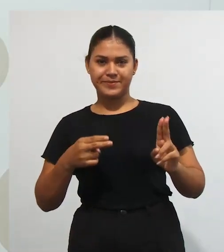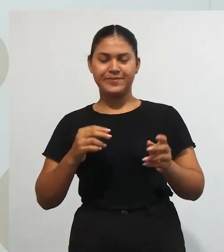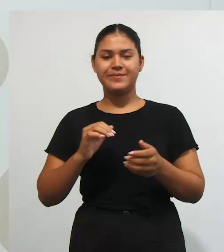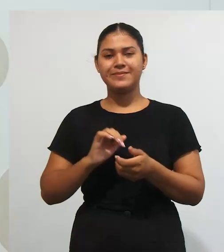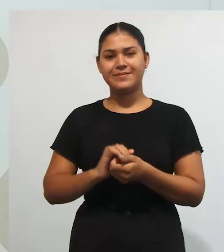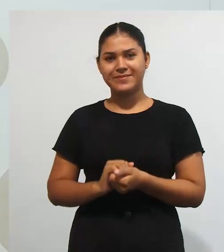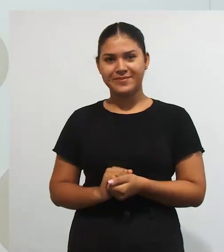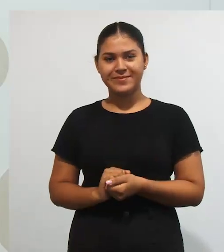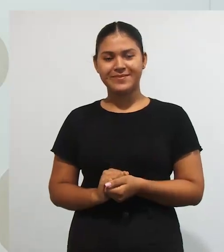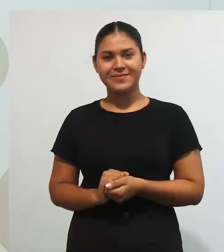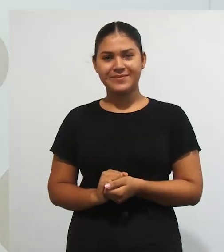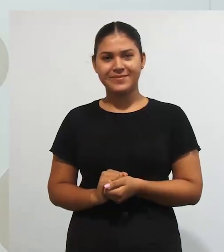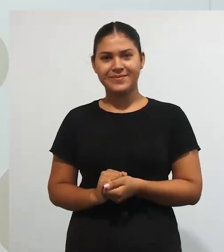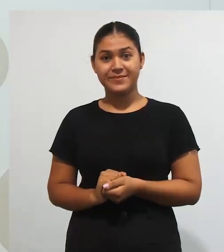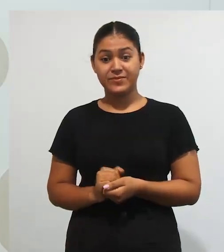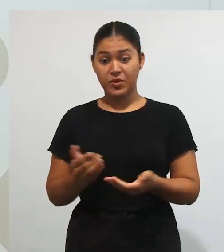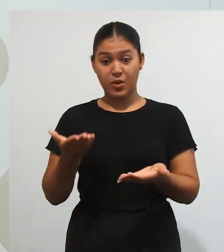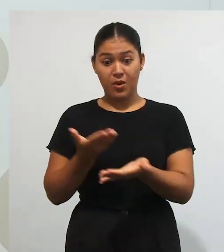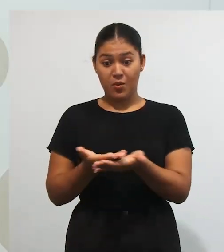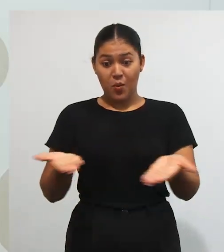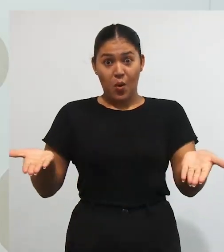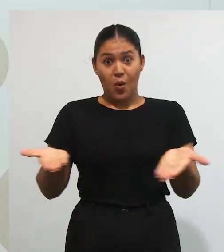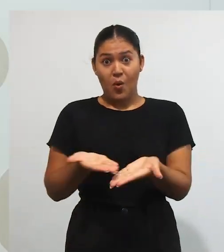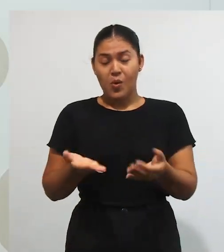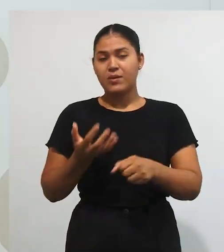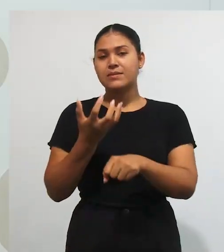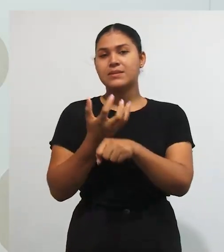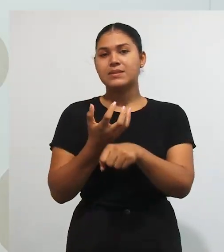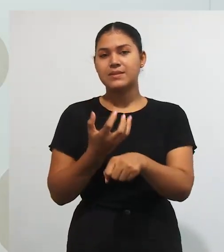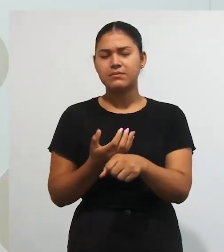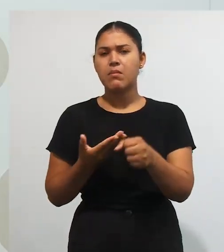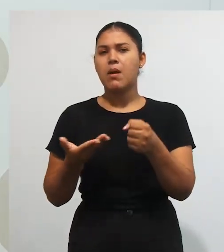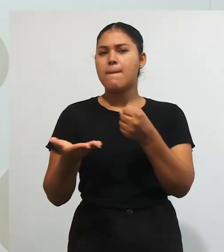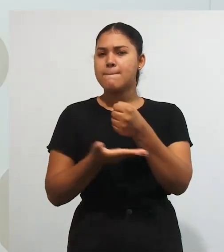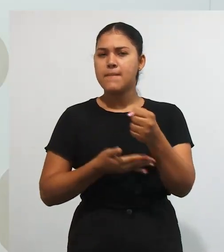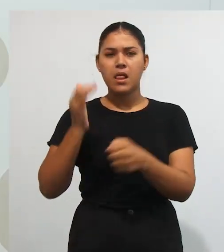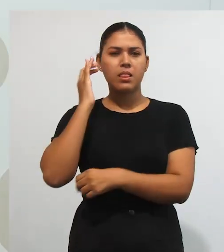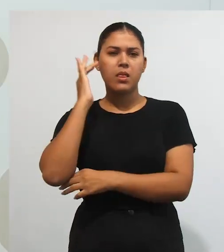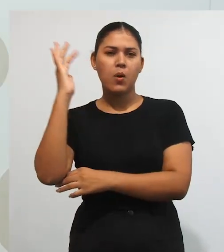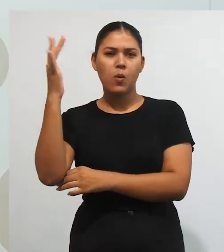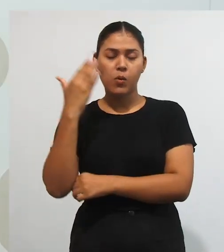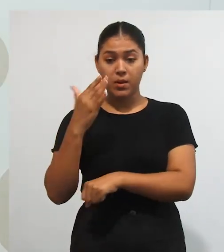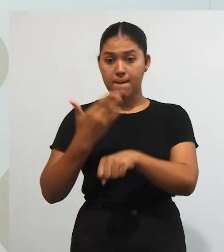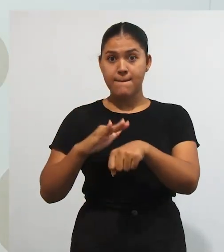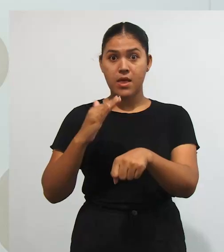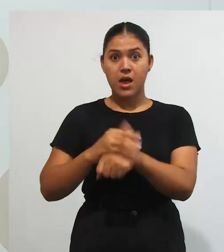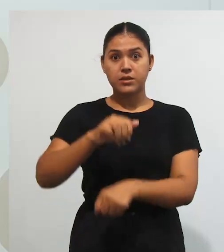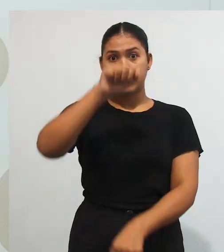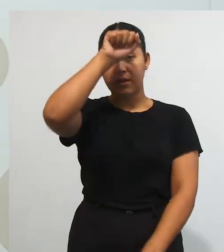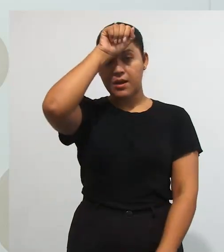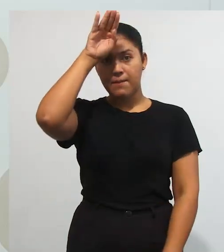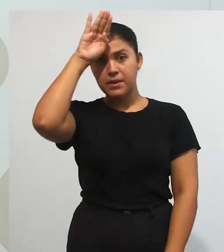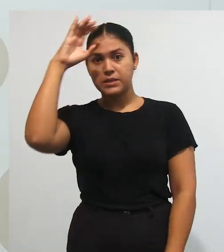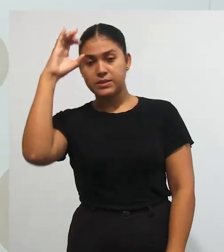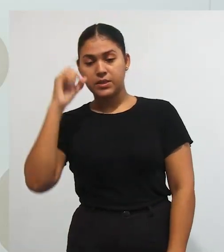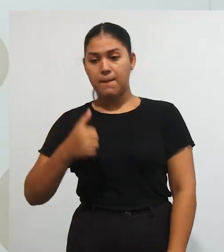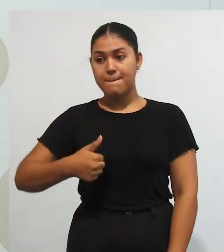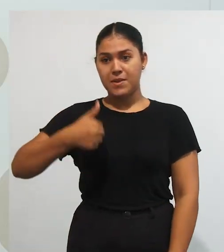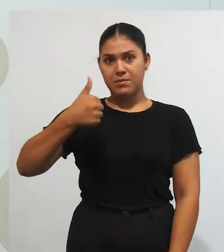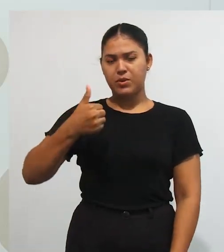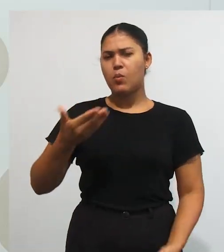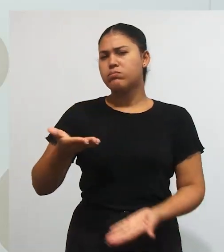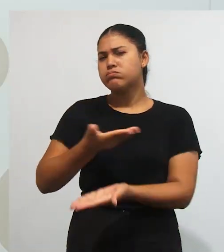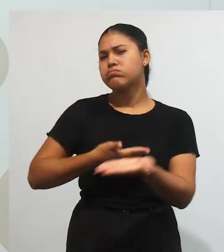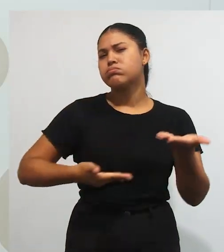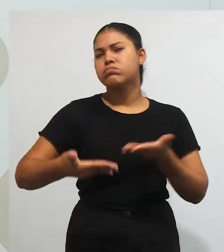Zona Norte. A aula de hoje é da disciplina Fundamentos e Práticas da Alfabetização 1, e nesta aula nós vamos dialogar